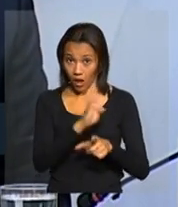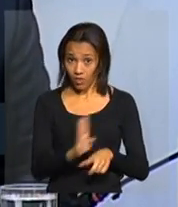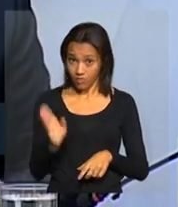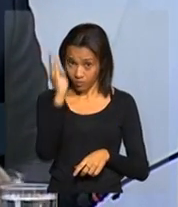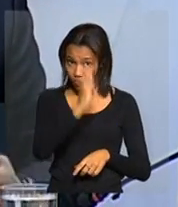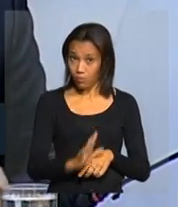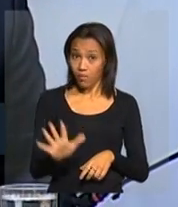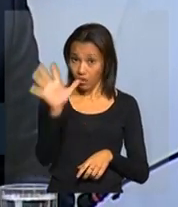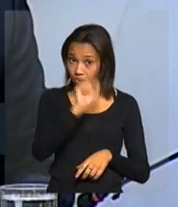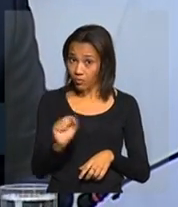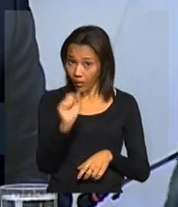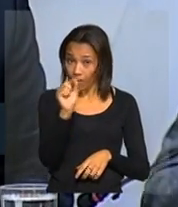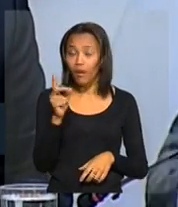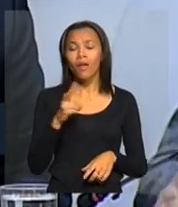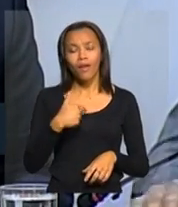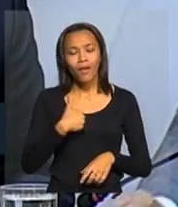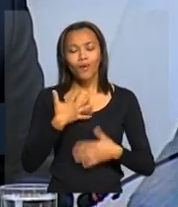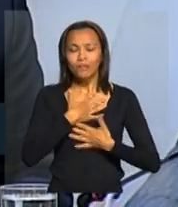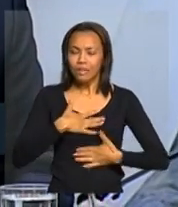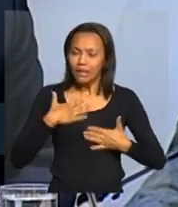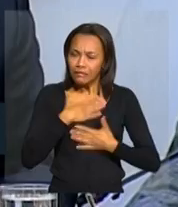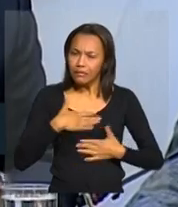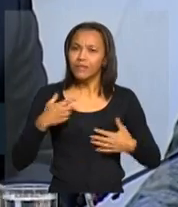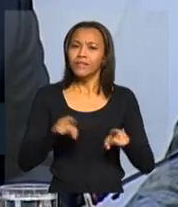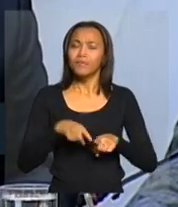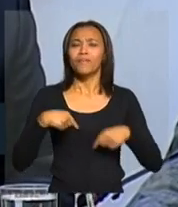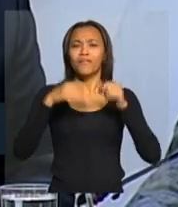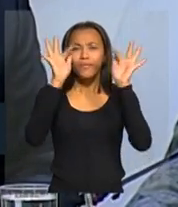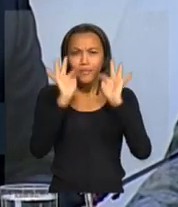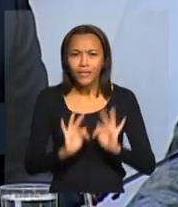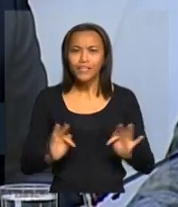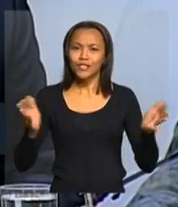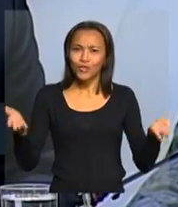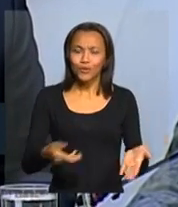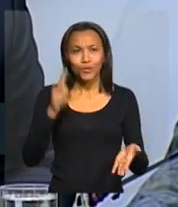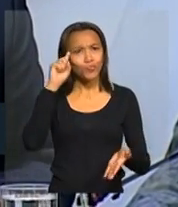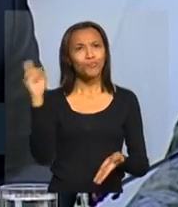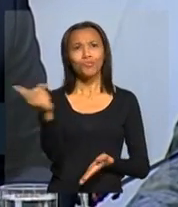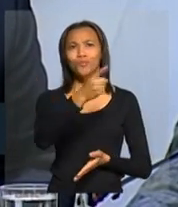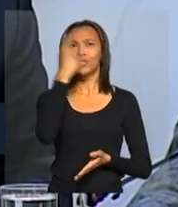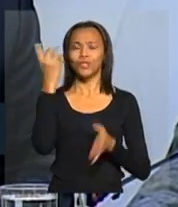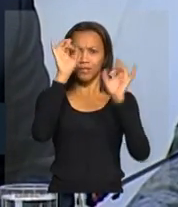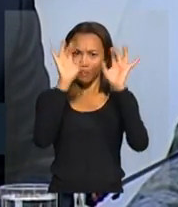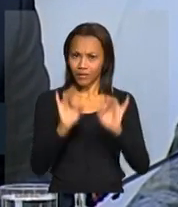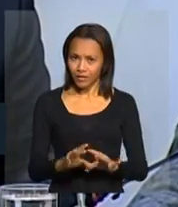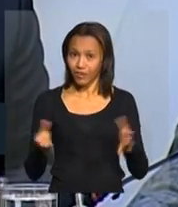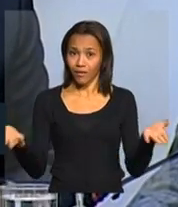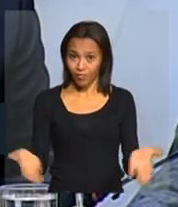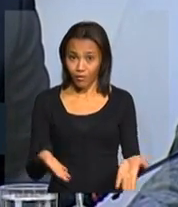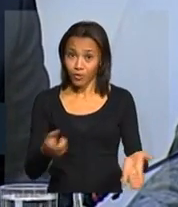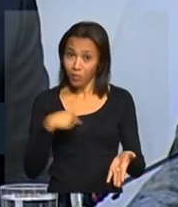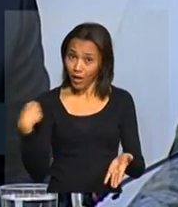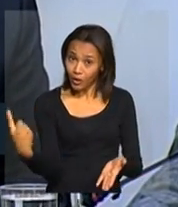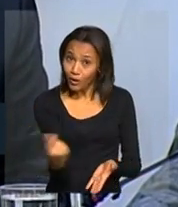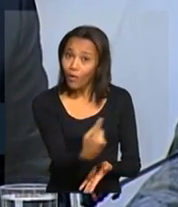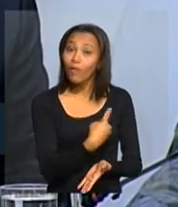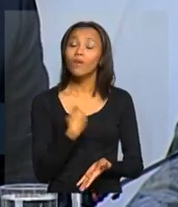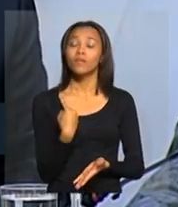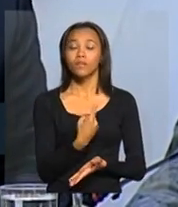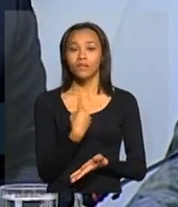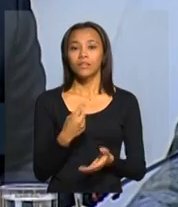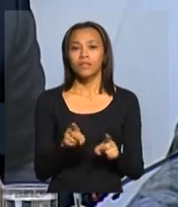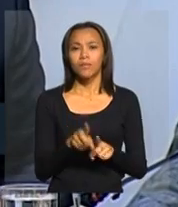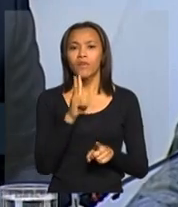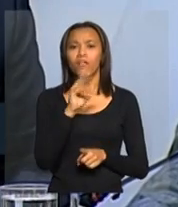Então, eu fico muito satisfeito e feliz por comemorar essa data, é uma data especial para a gente, para nós transplantadores,